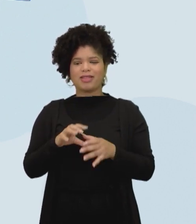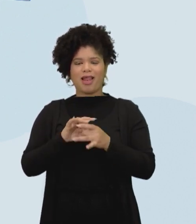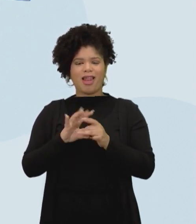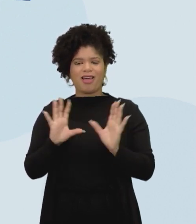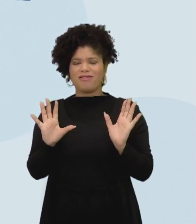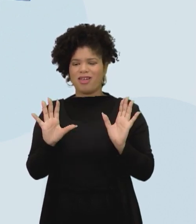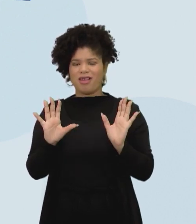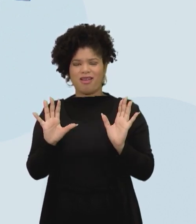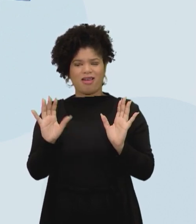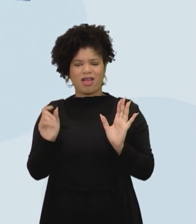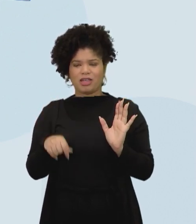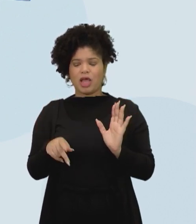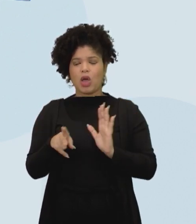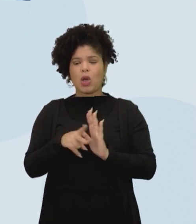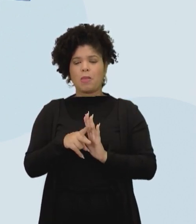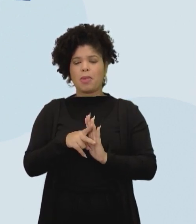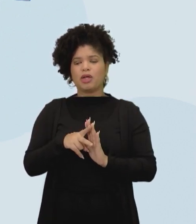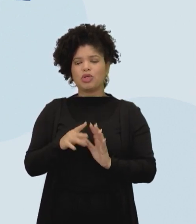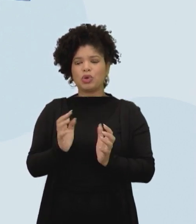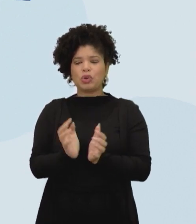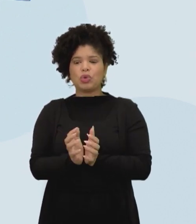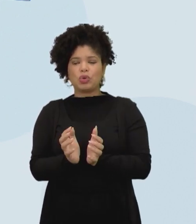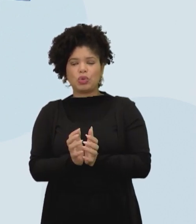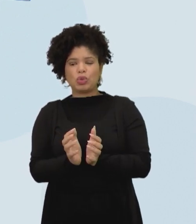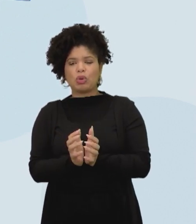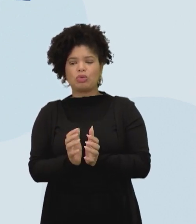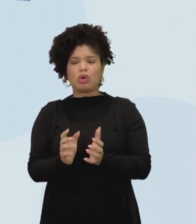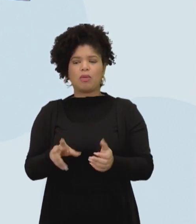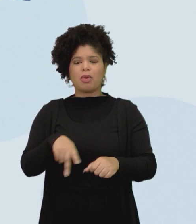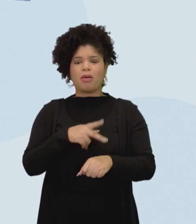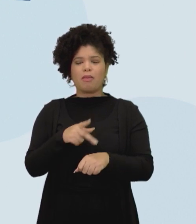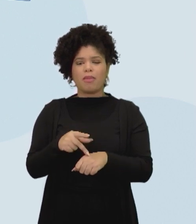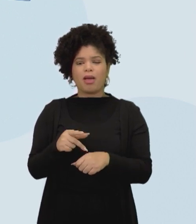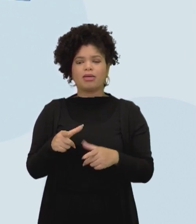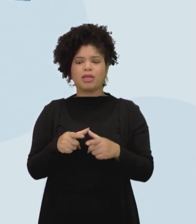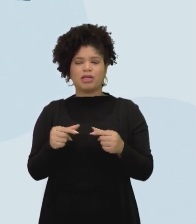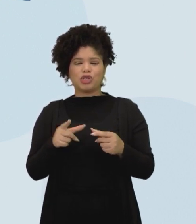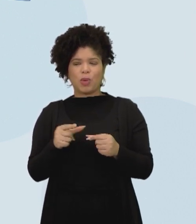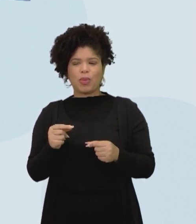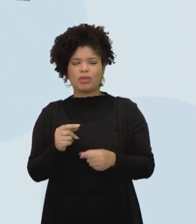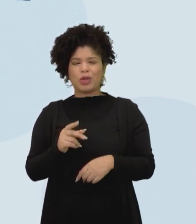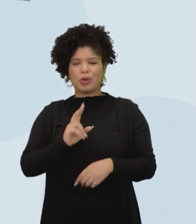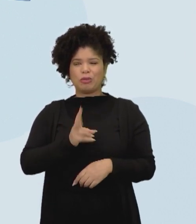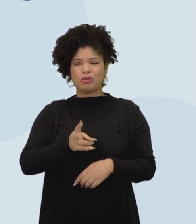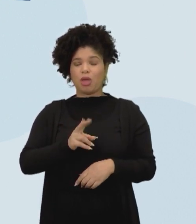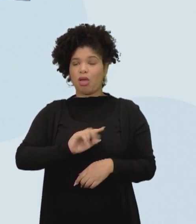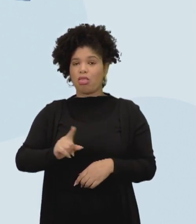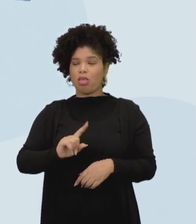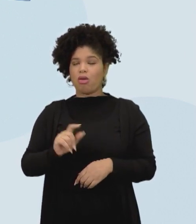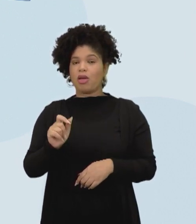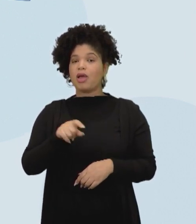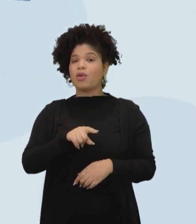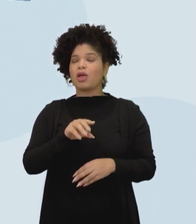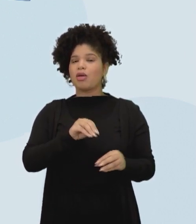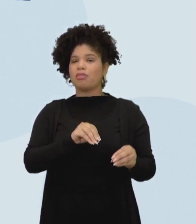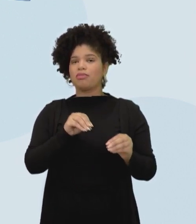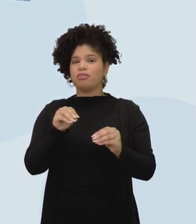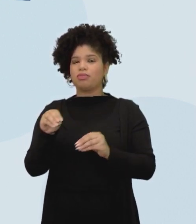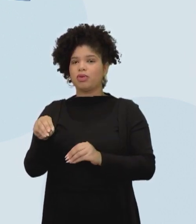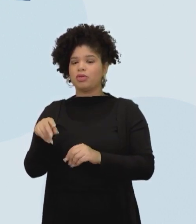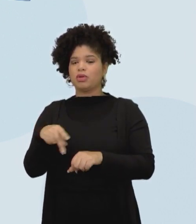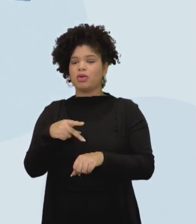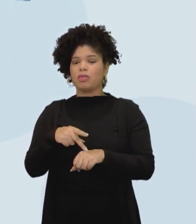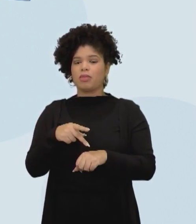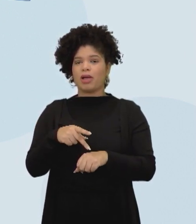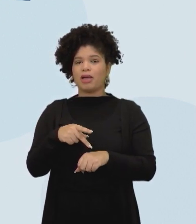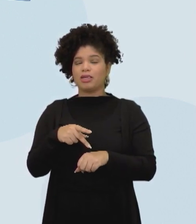livrar do domínio japonês, só que aí eles voltam para a França. Então, a França, ela tenta, eu